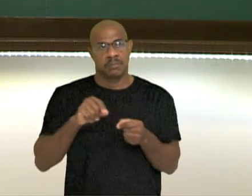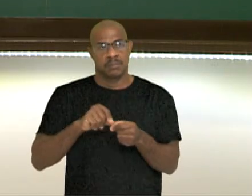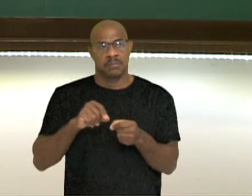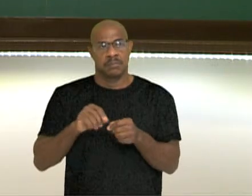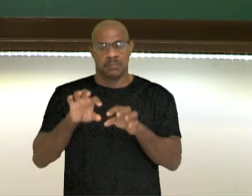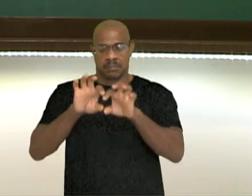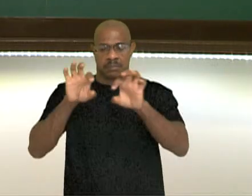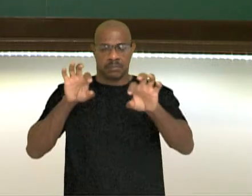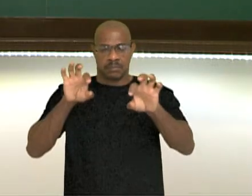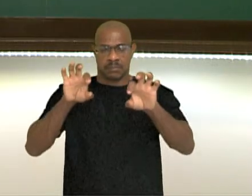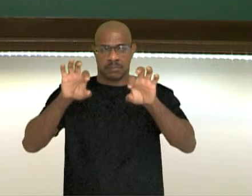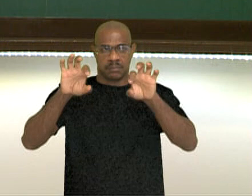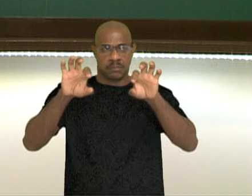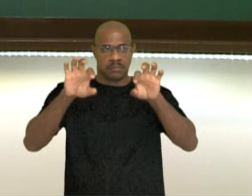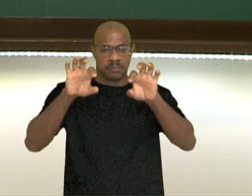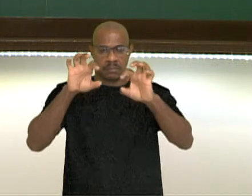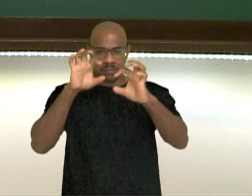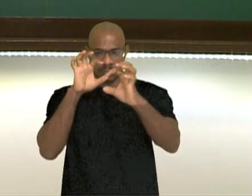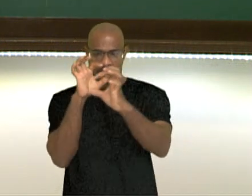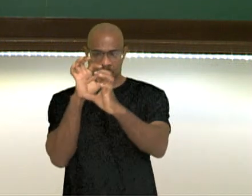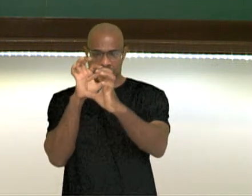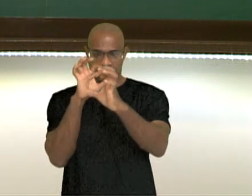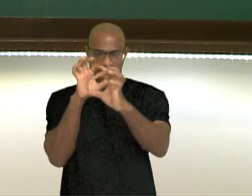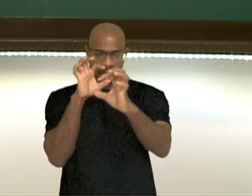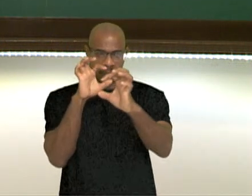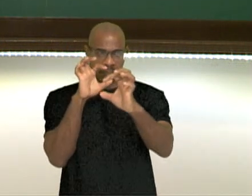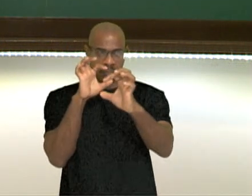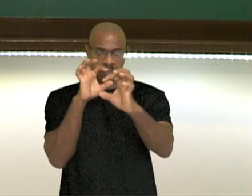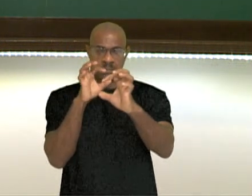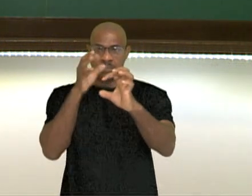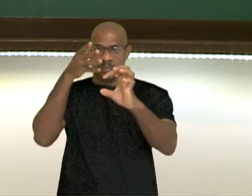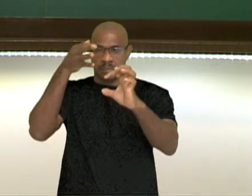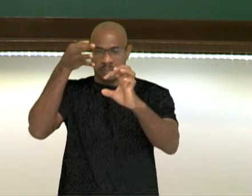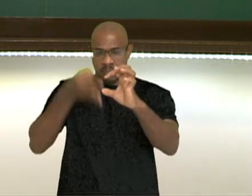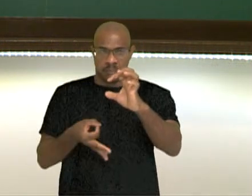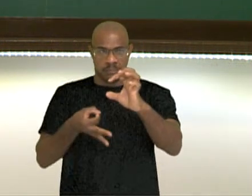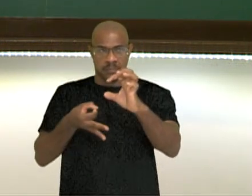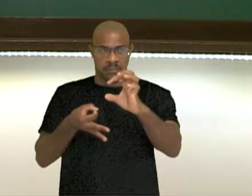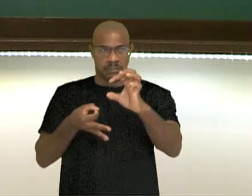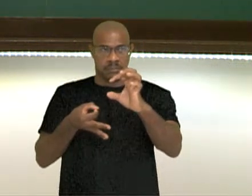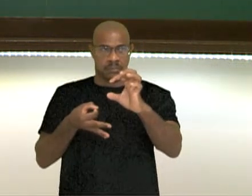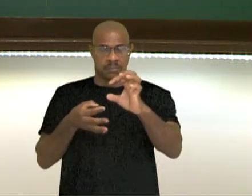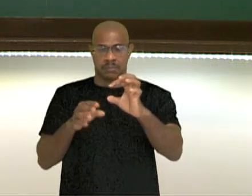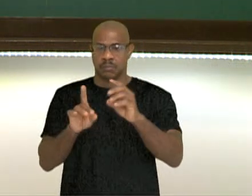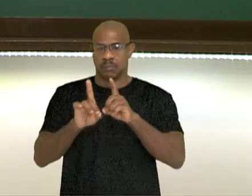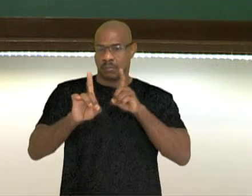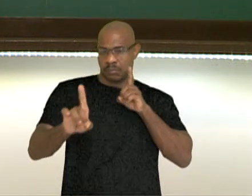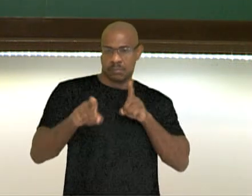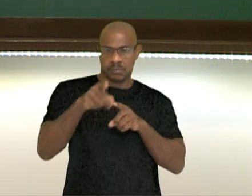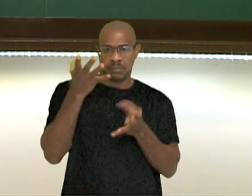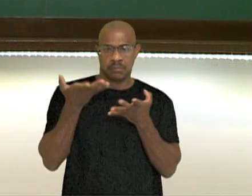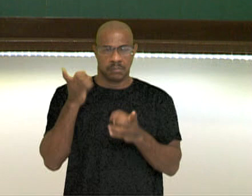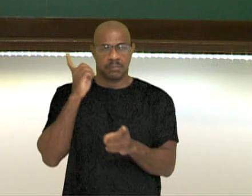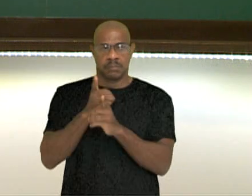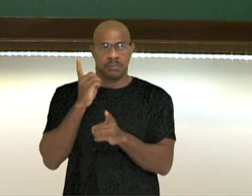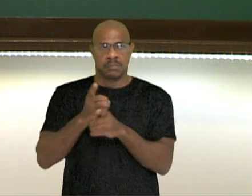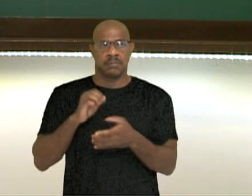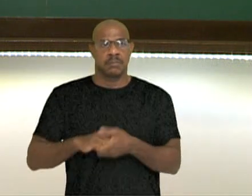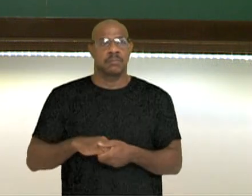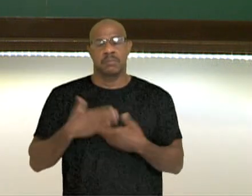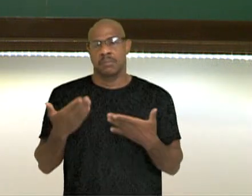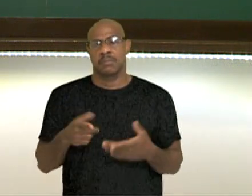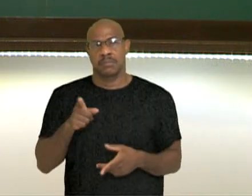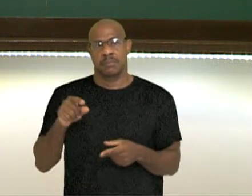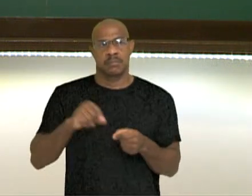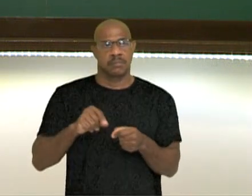o canudo, mirar o canudo exatamente na altura ou na distância que você quer descobrir. E aí, nesse caso, você